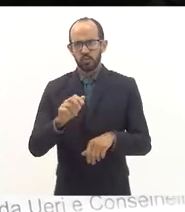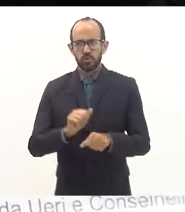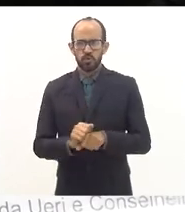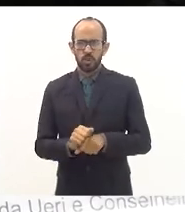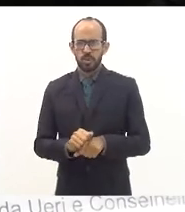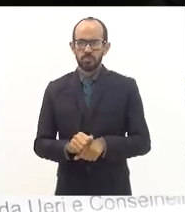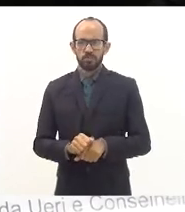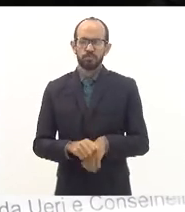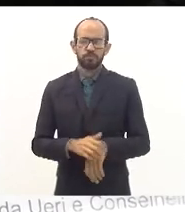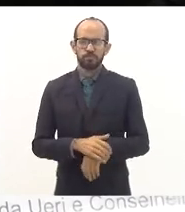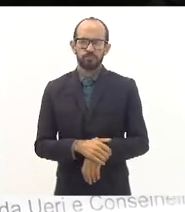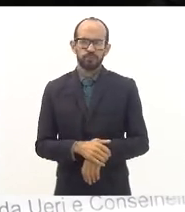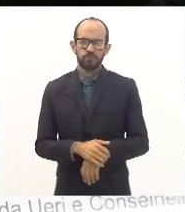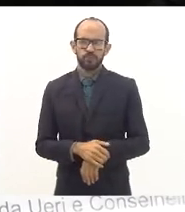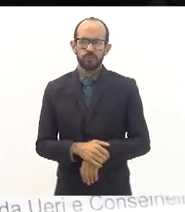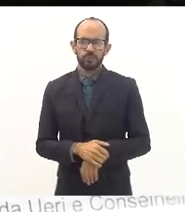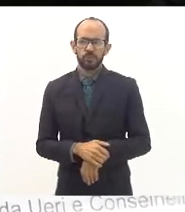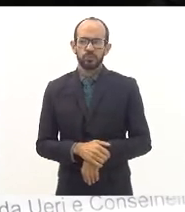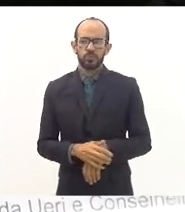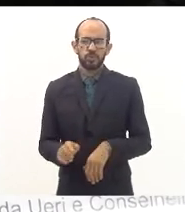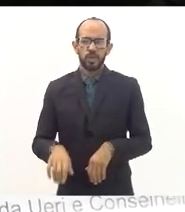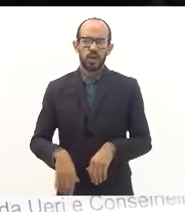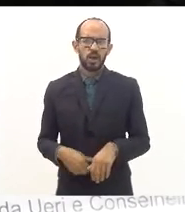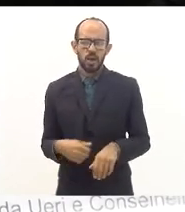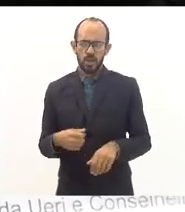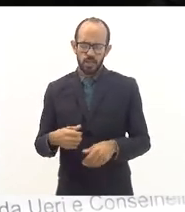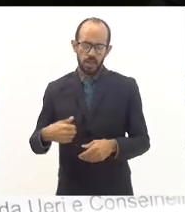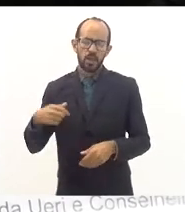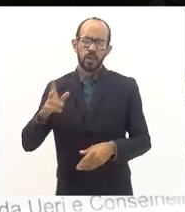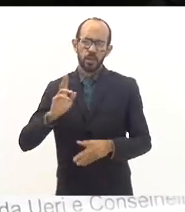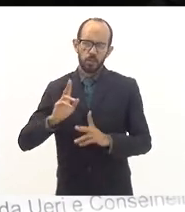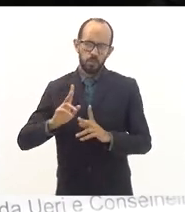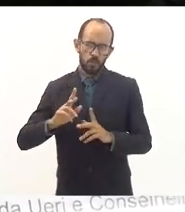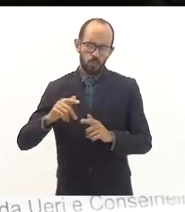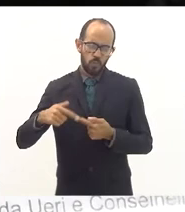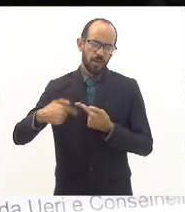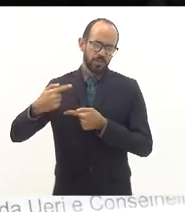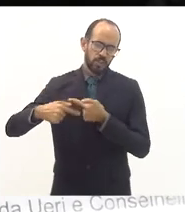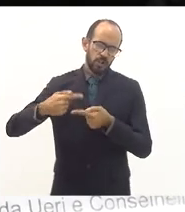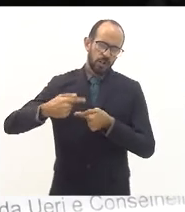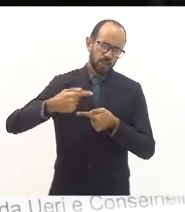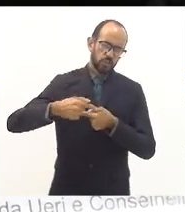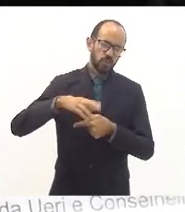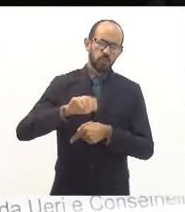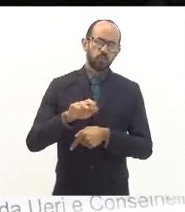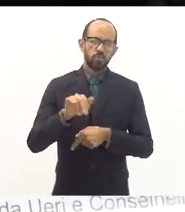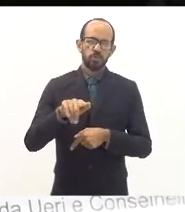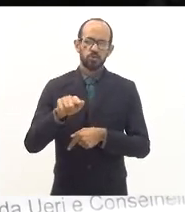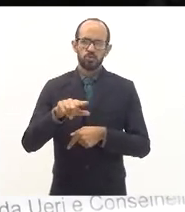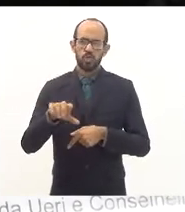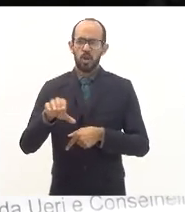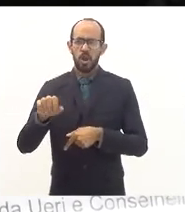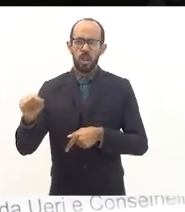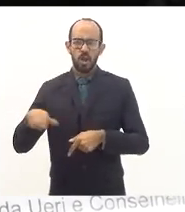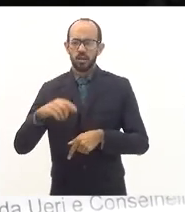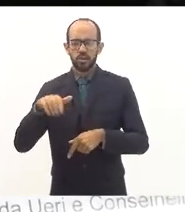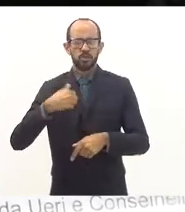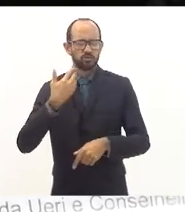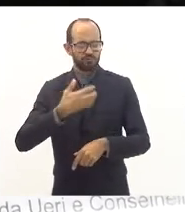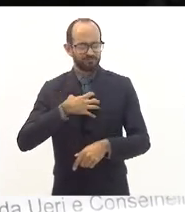dá prosseguimento à estirpe dos Brizolas, que tanto nos honra e que tanto nos